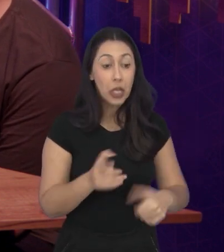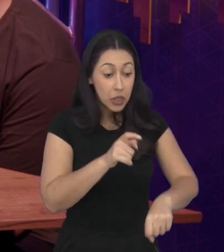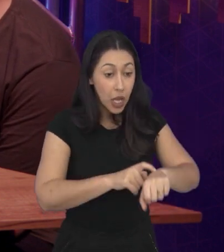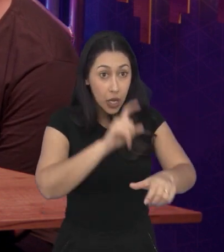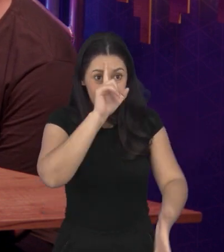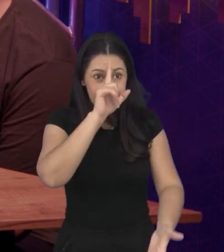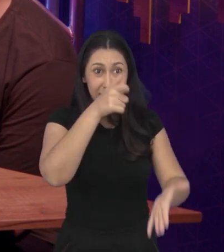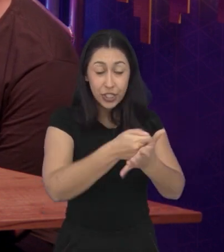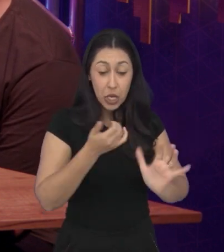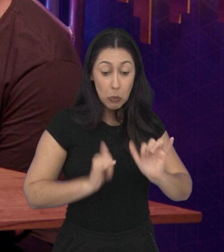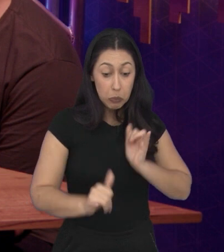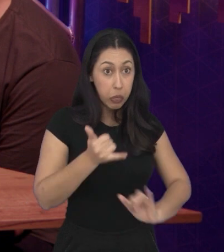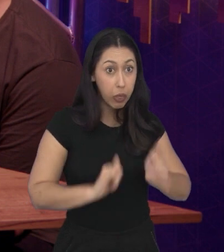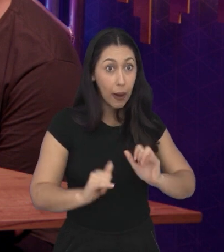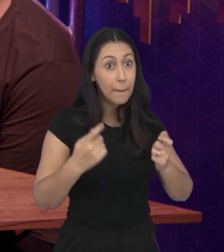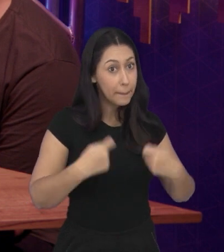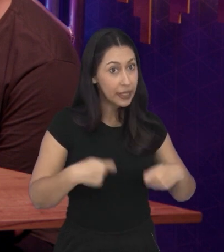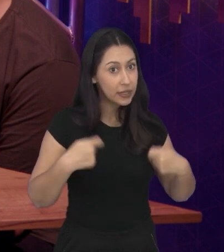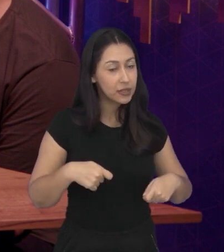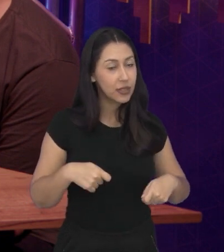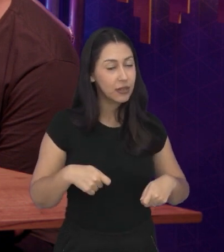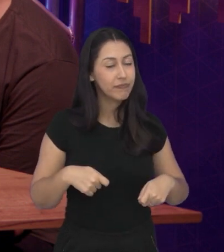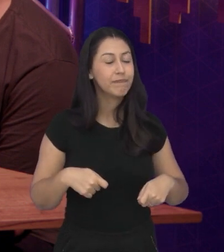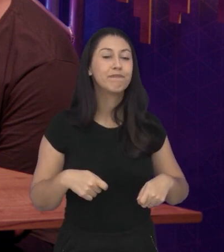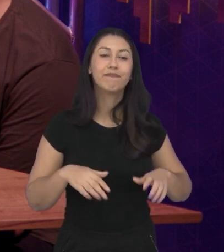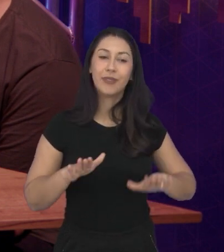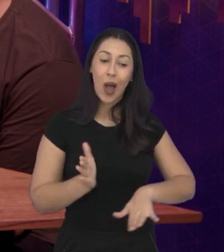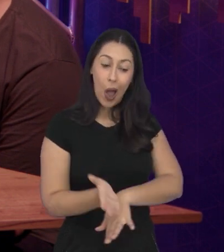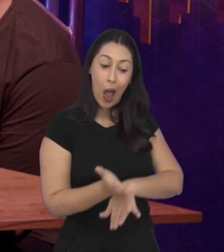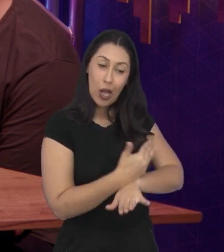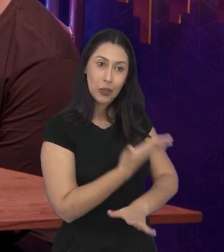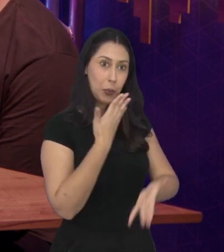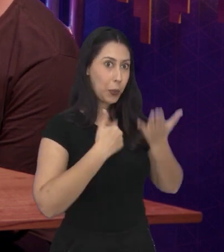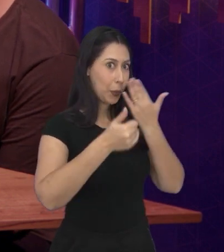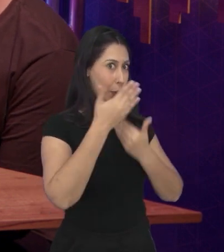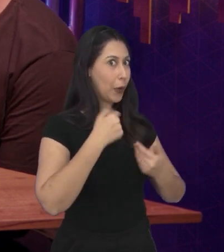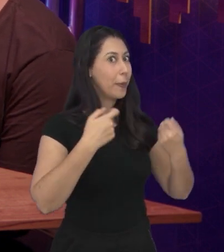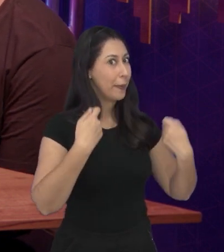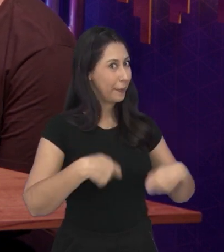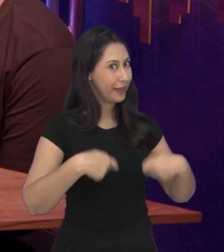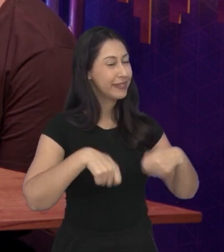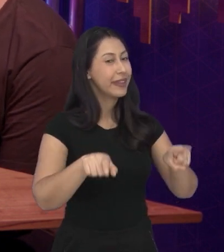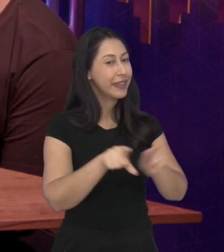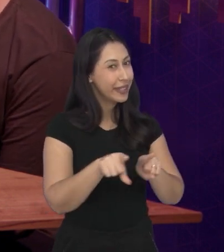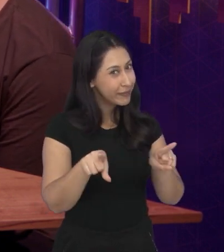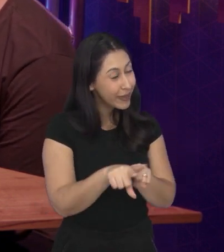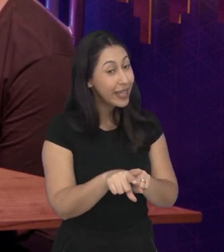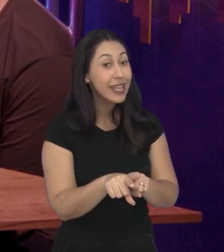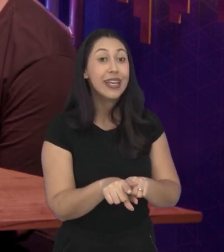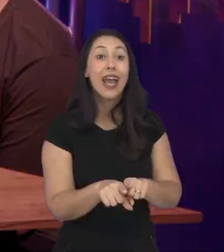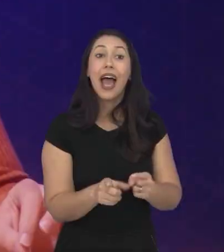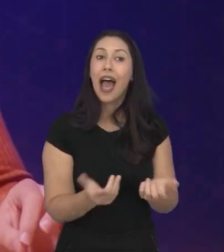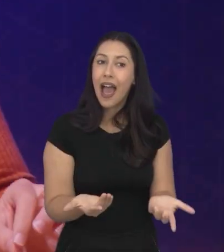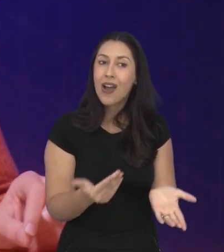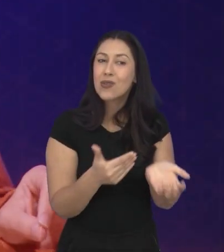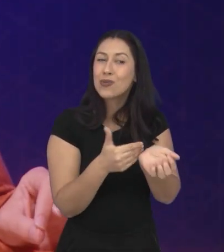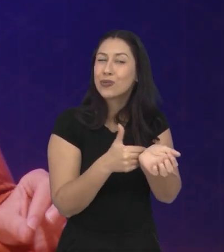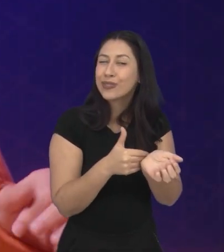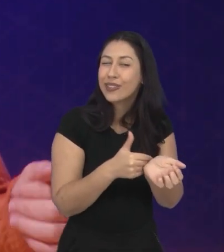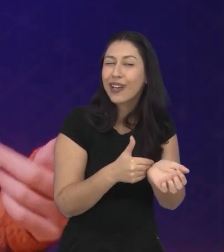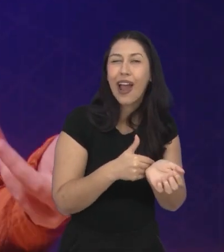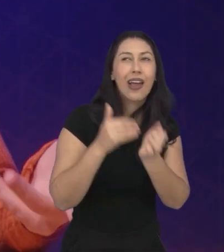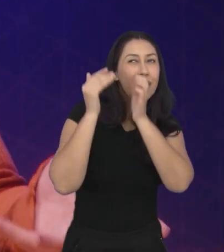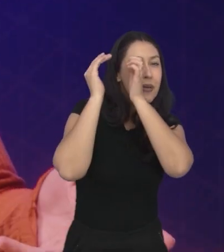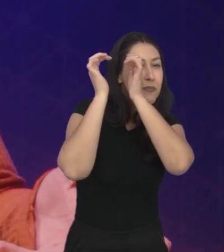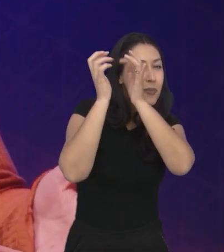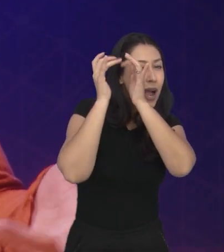se decidir, você gasta energia, então já aproveita e se alimenta bem. Uma grande, né, questão aí, uma grande chave para isso tudo,